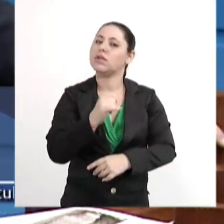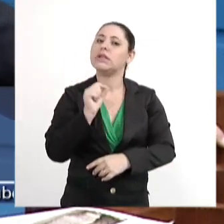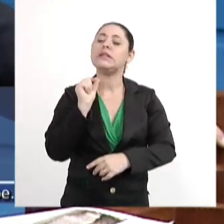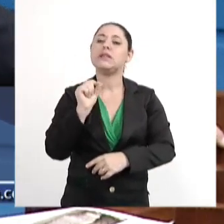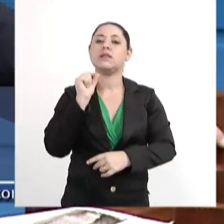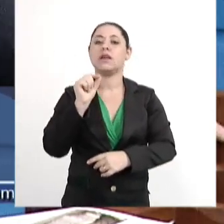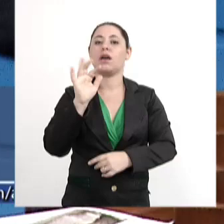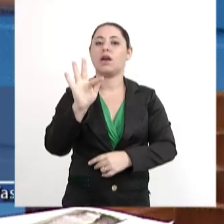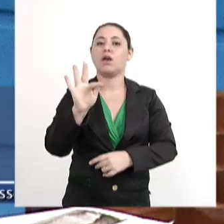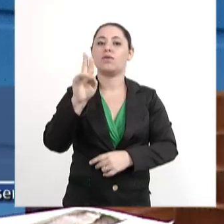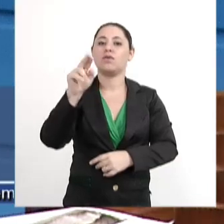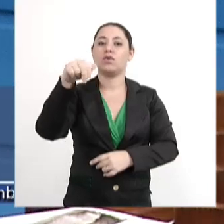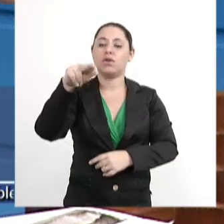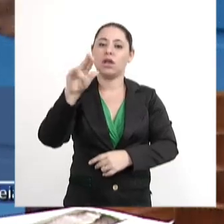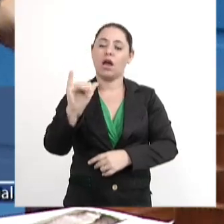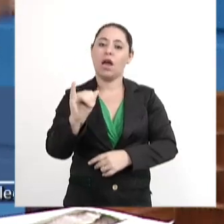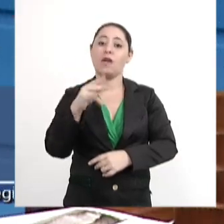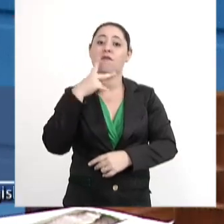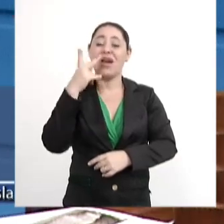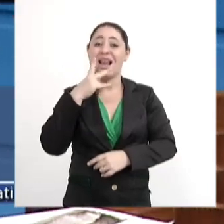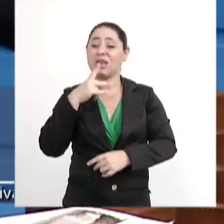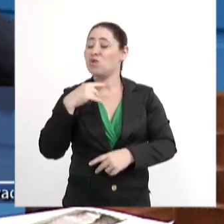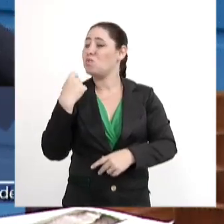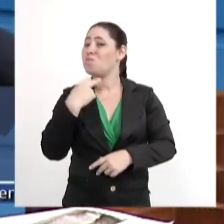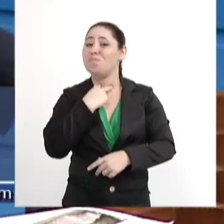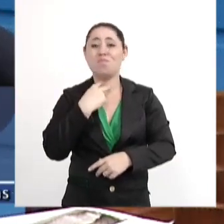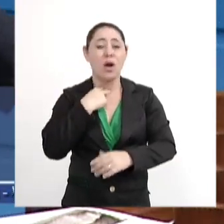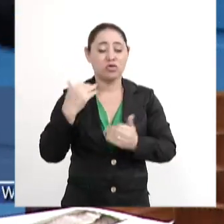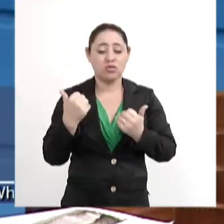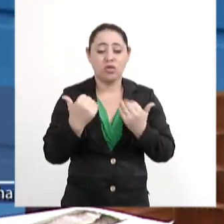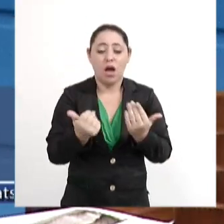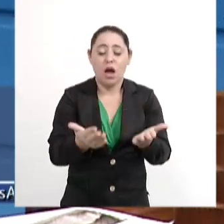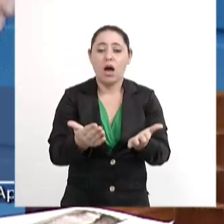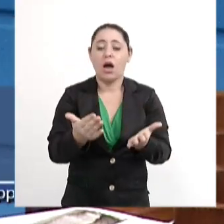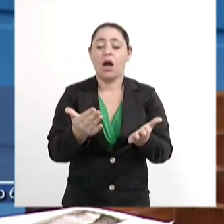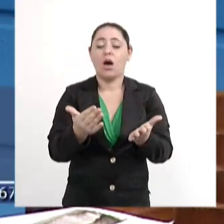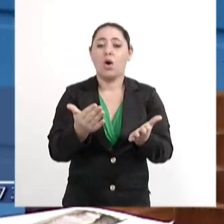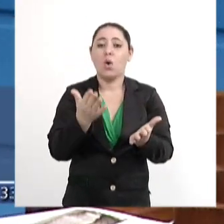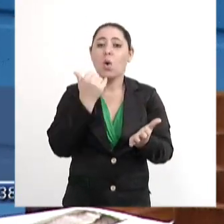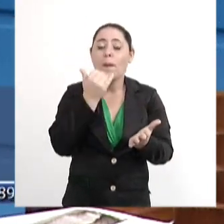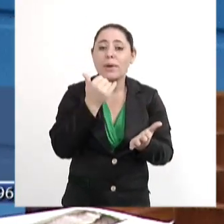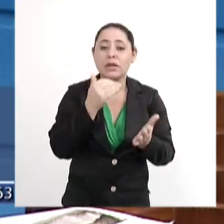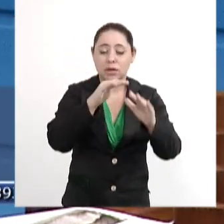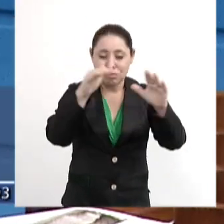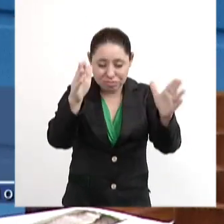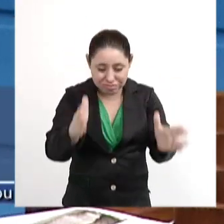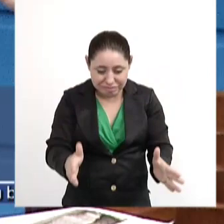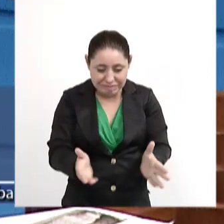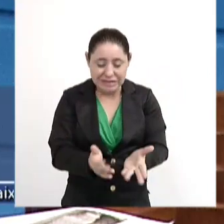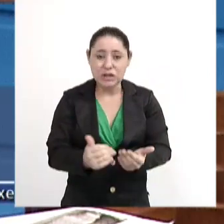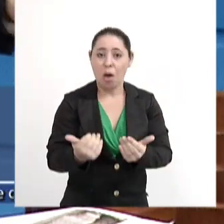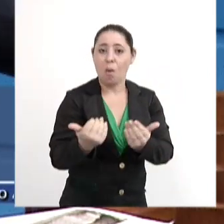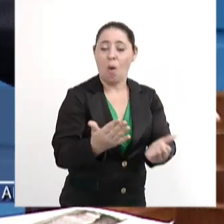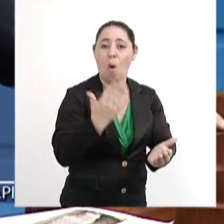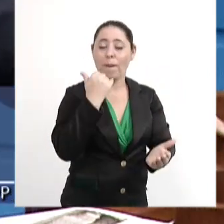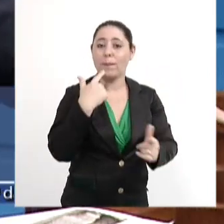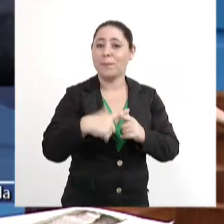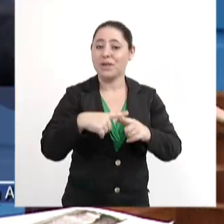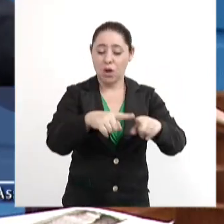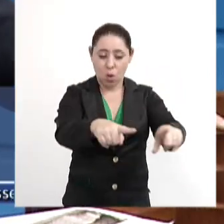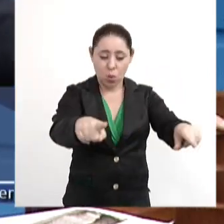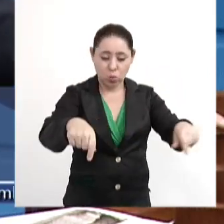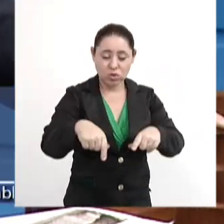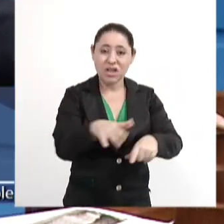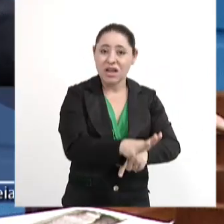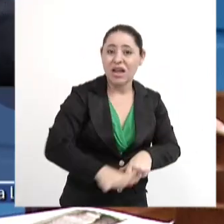FUNAI alega que não pode fazer a distribuição destas cestas nessas áreas, porque essas áreas elas